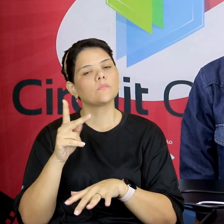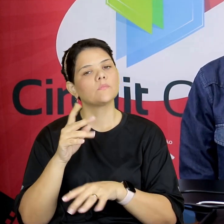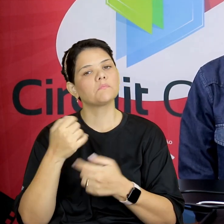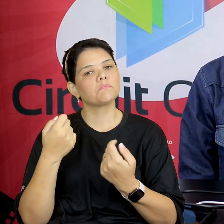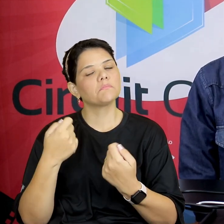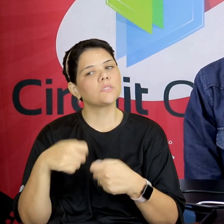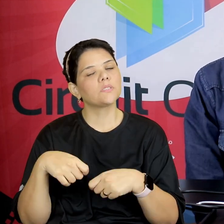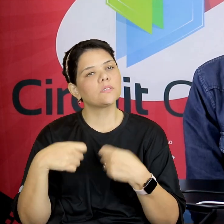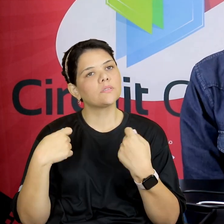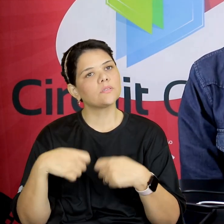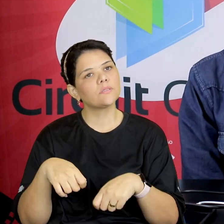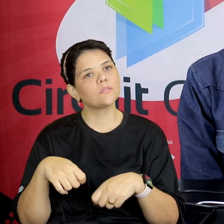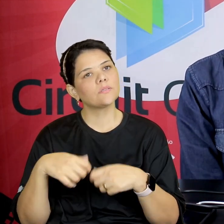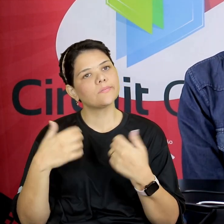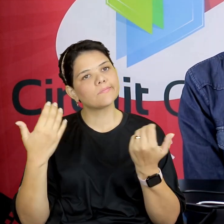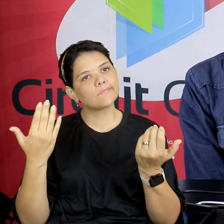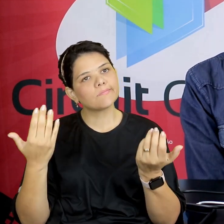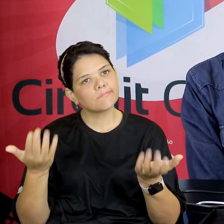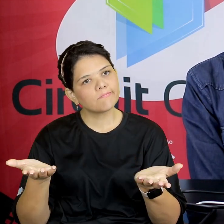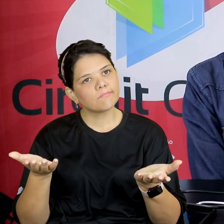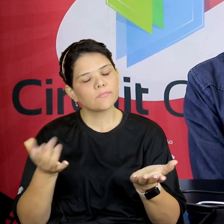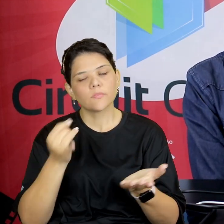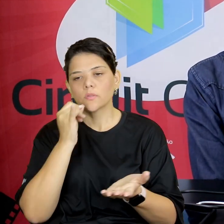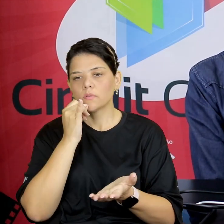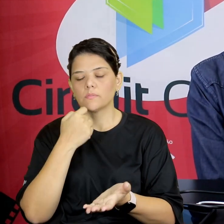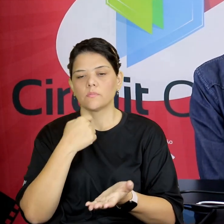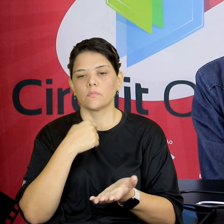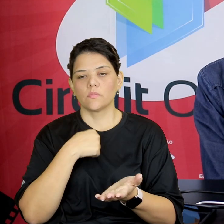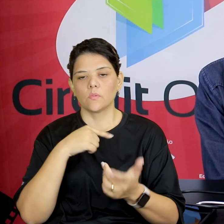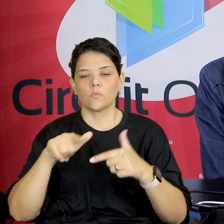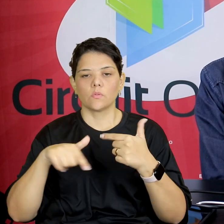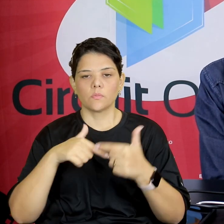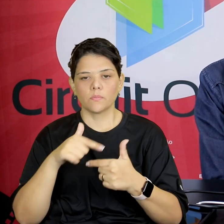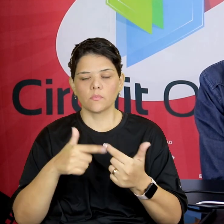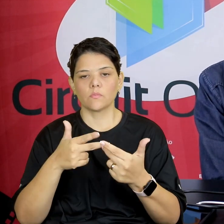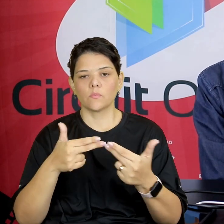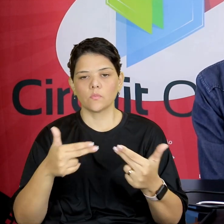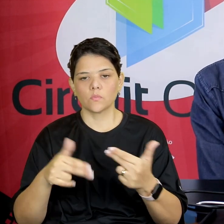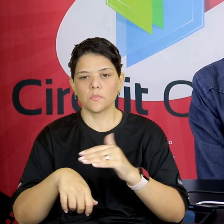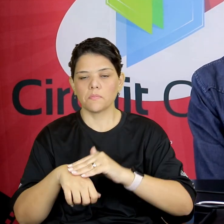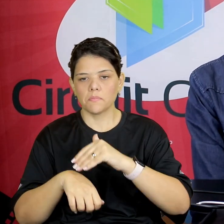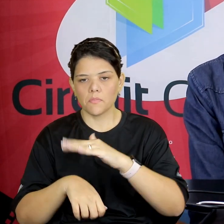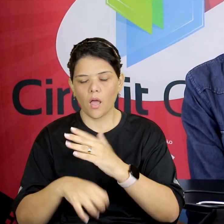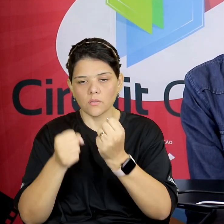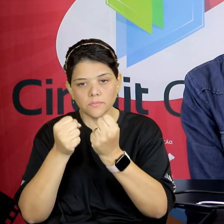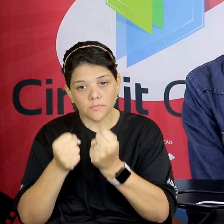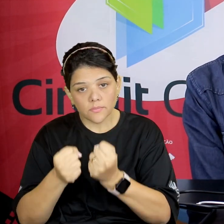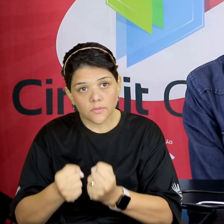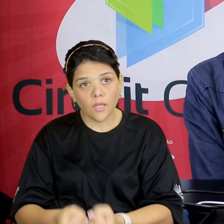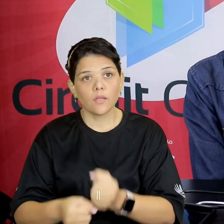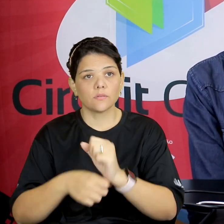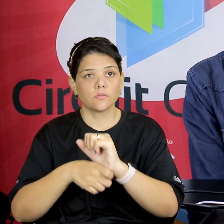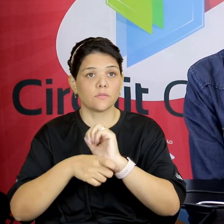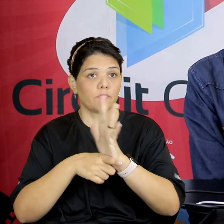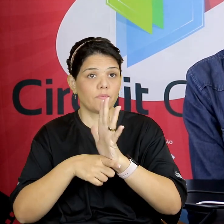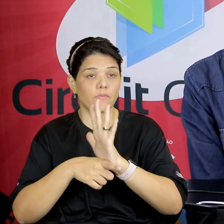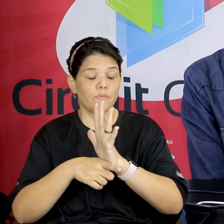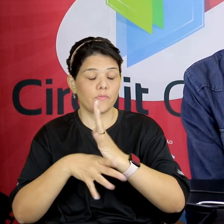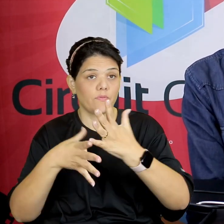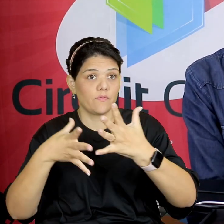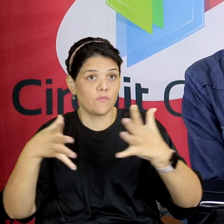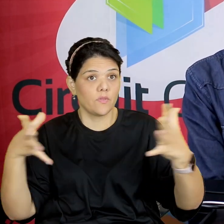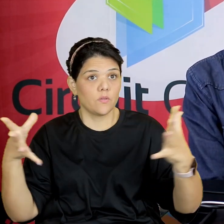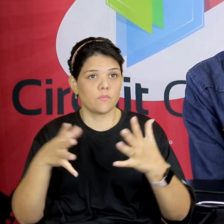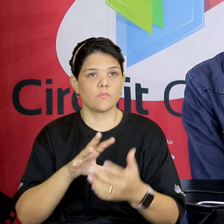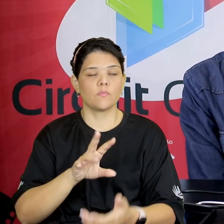você. Então, para mim, já que eu trabalho com coisas muito pesadas, com coisas muito densas, para mim o Vegas